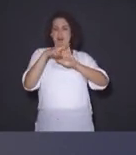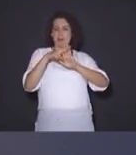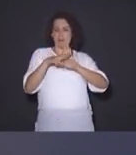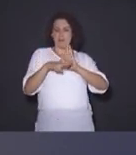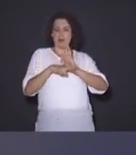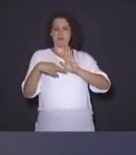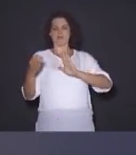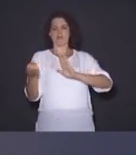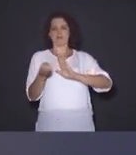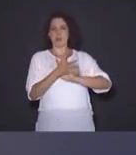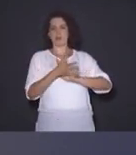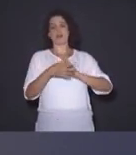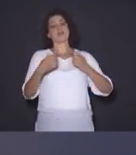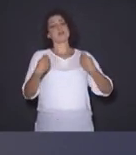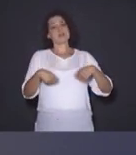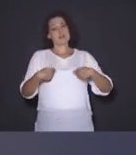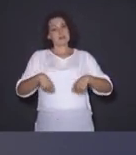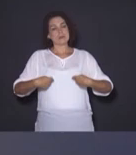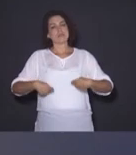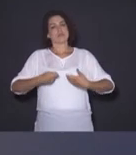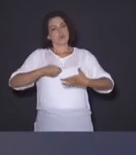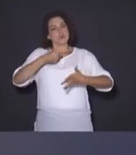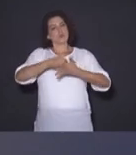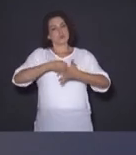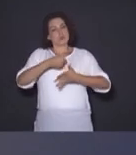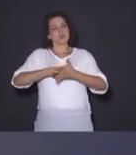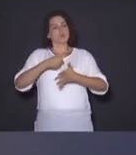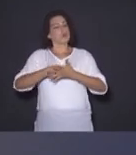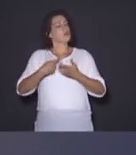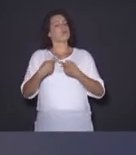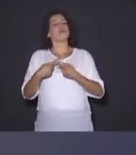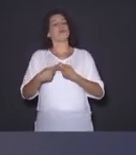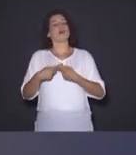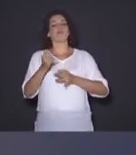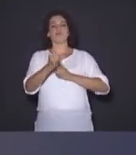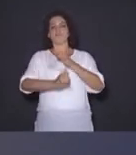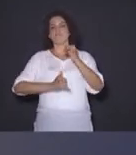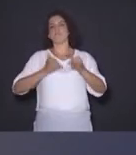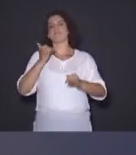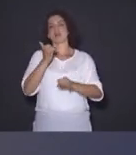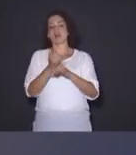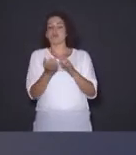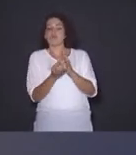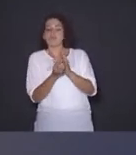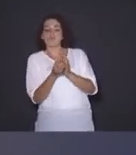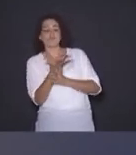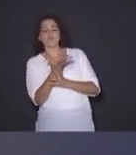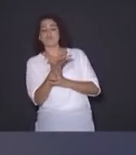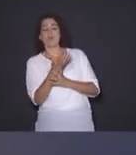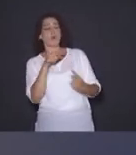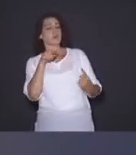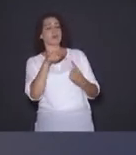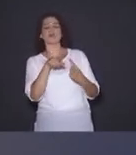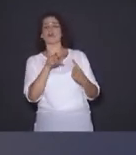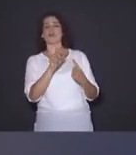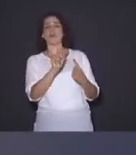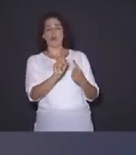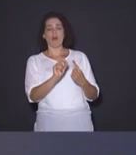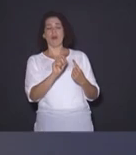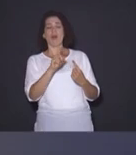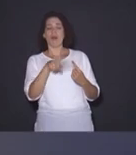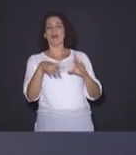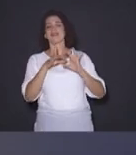defender com unhas e dentes porque a internet ela foi criada justamente nessa perspectiva